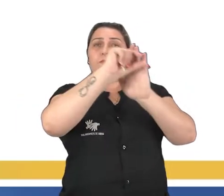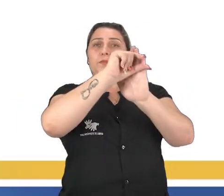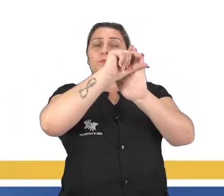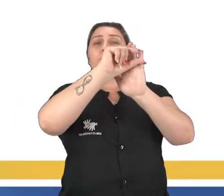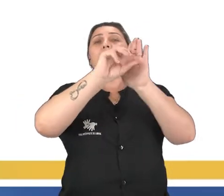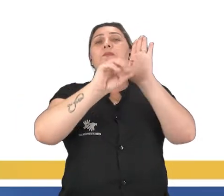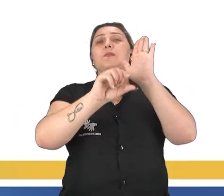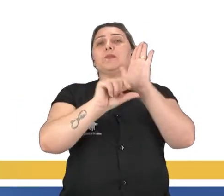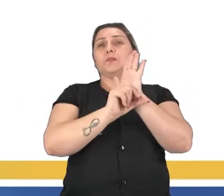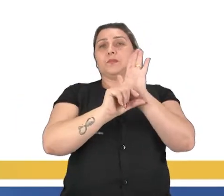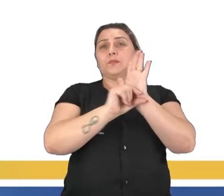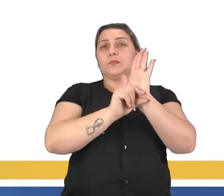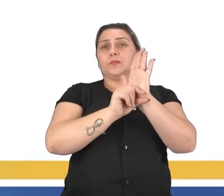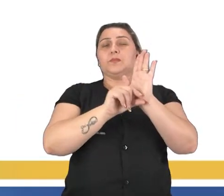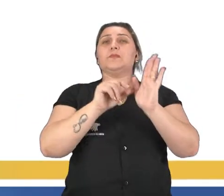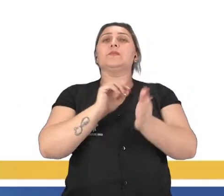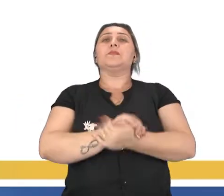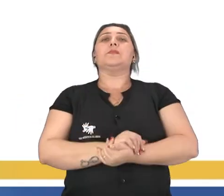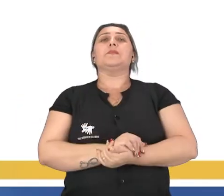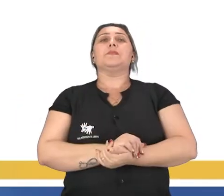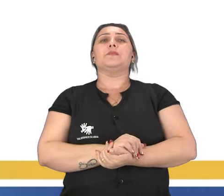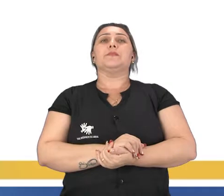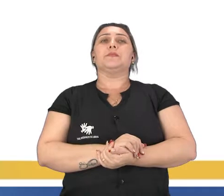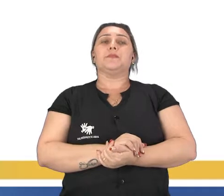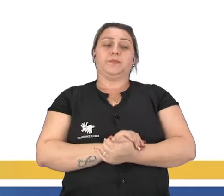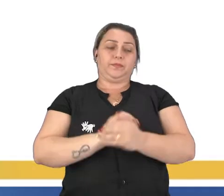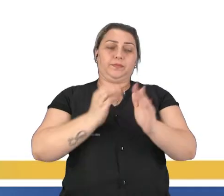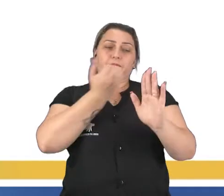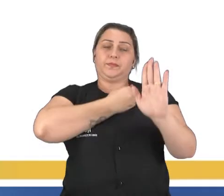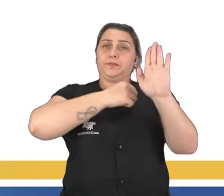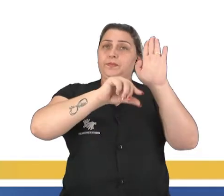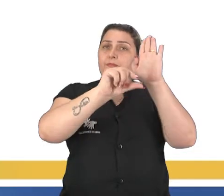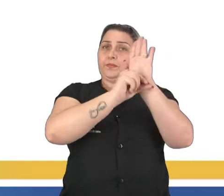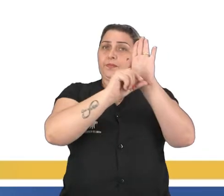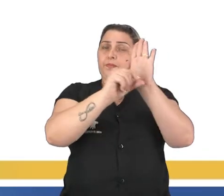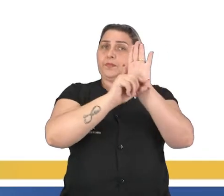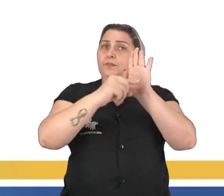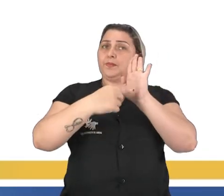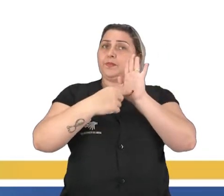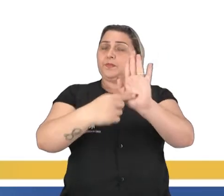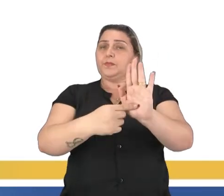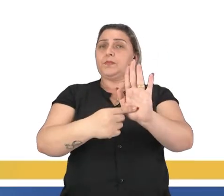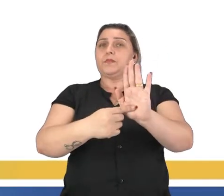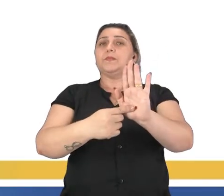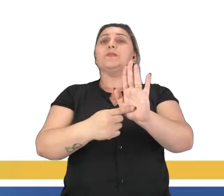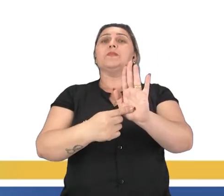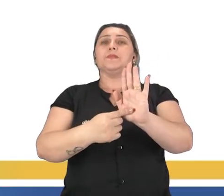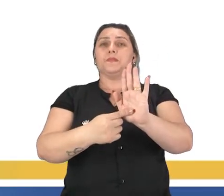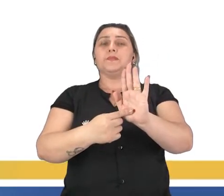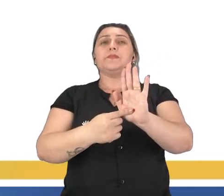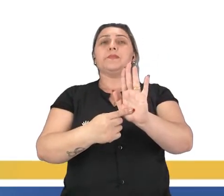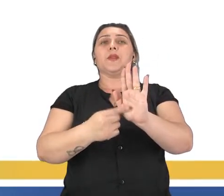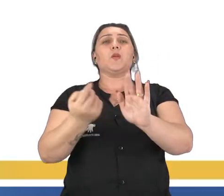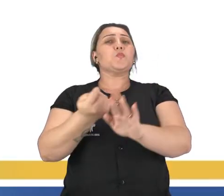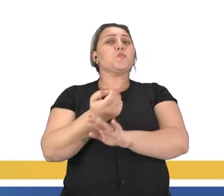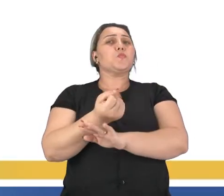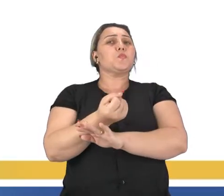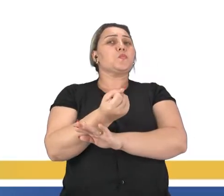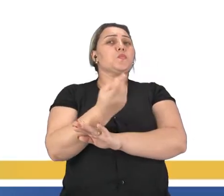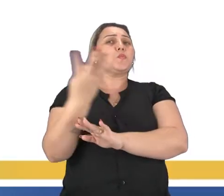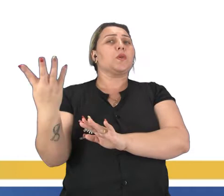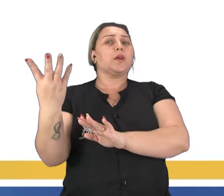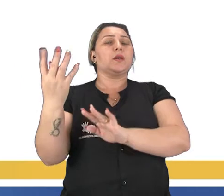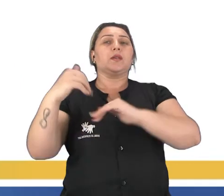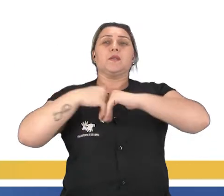nosso denominador. O número que está abaixo, né, neste caso, indica em quantas partes a